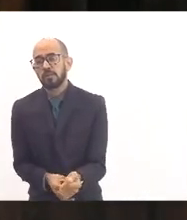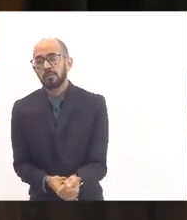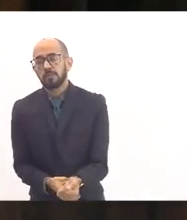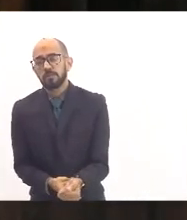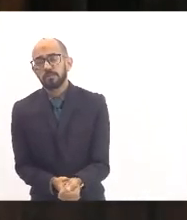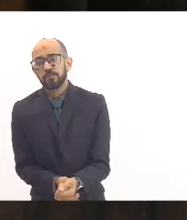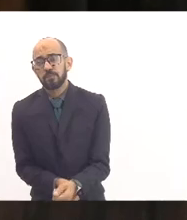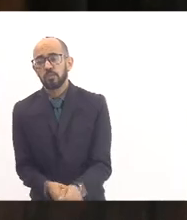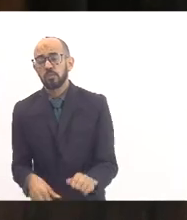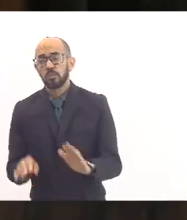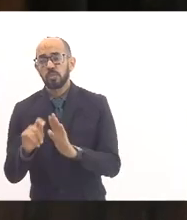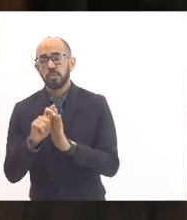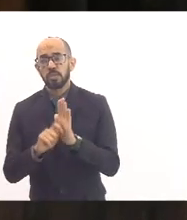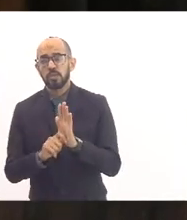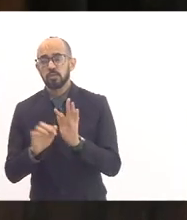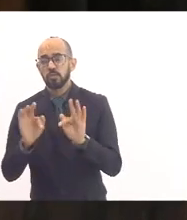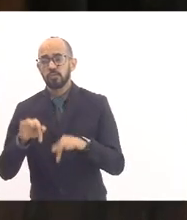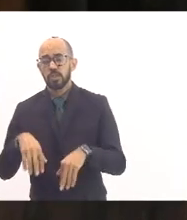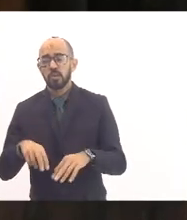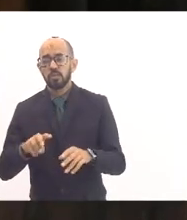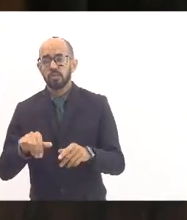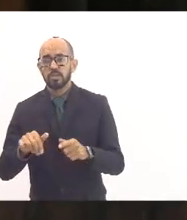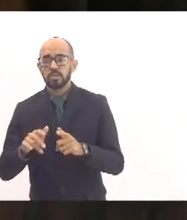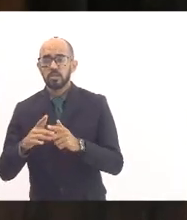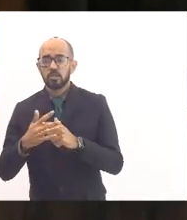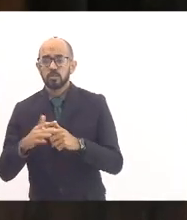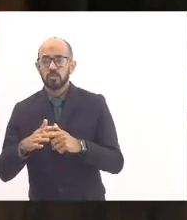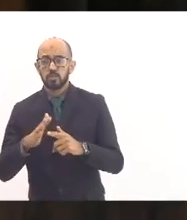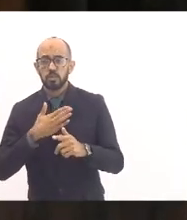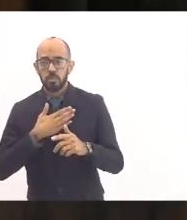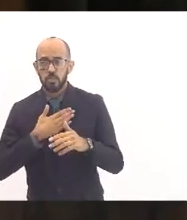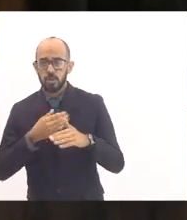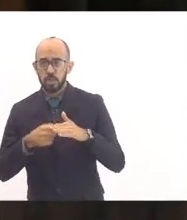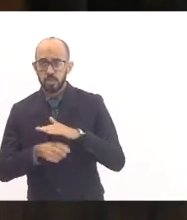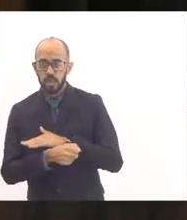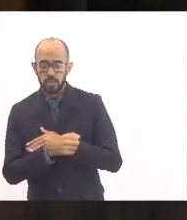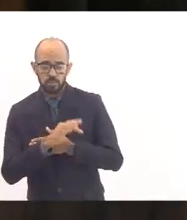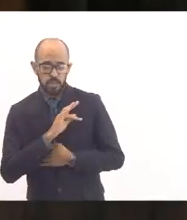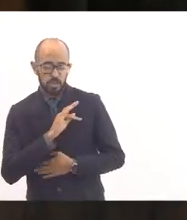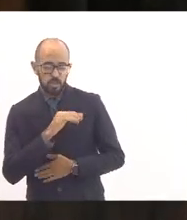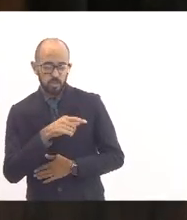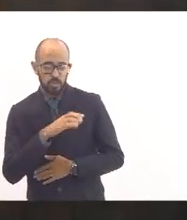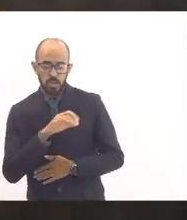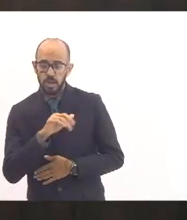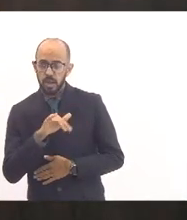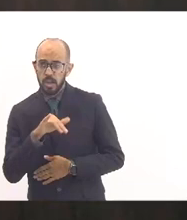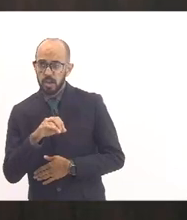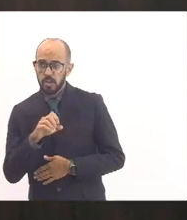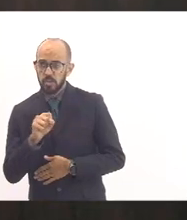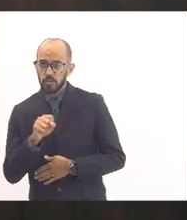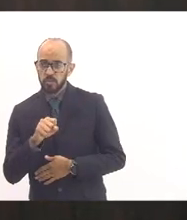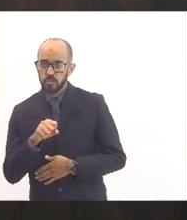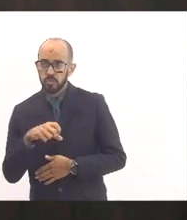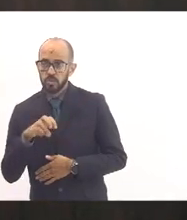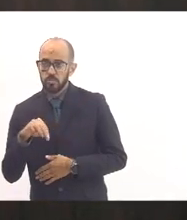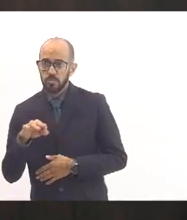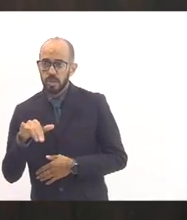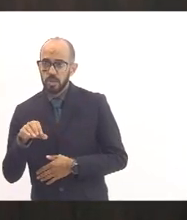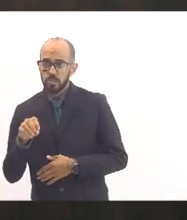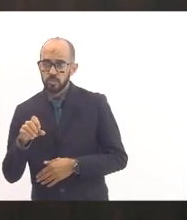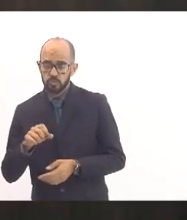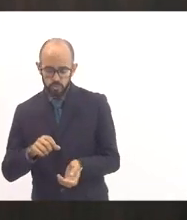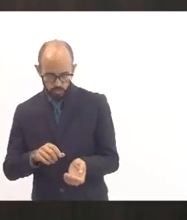texto construído entre o meu mandato de deputada Martha Rocha da do Carlos Augusto Deputado Márcio Gualberto